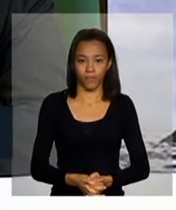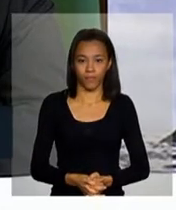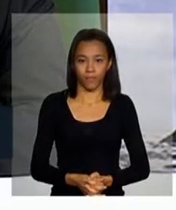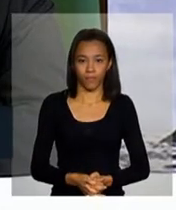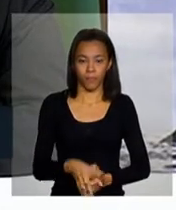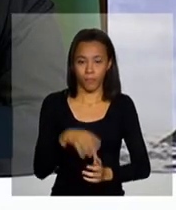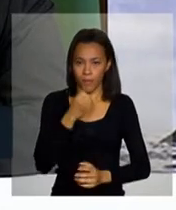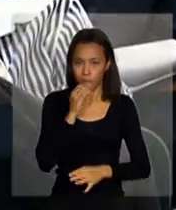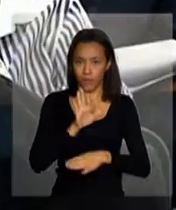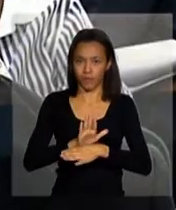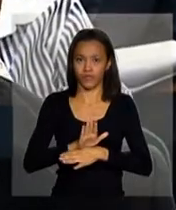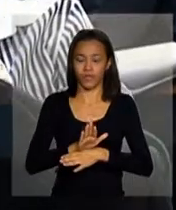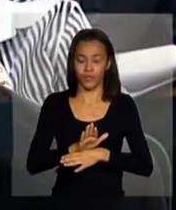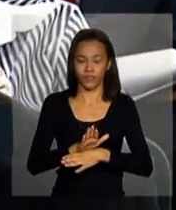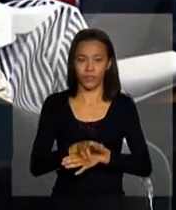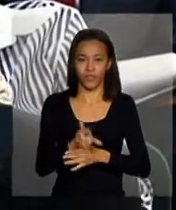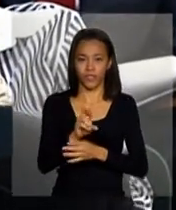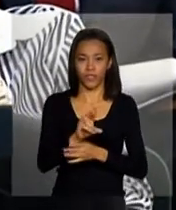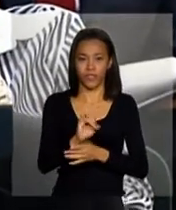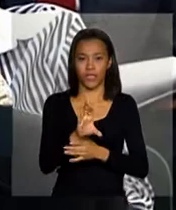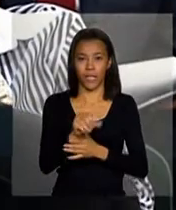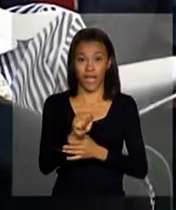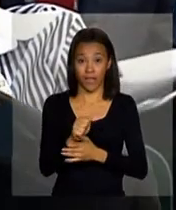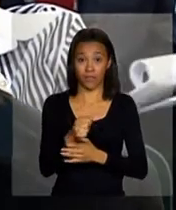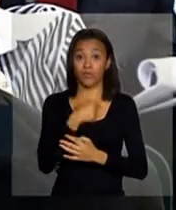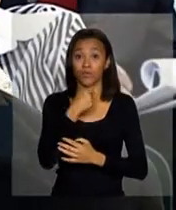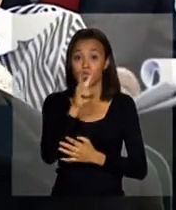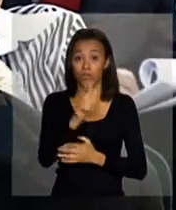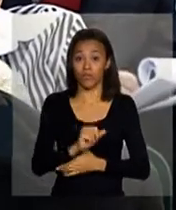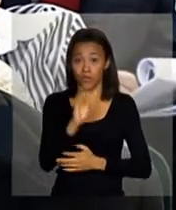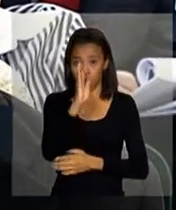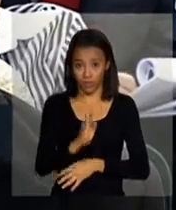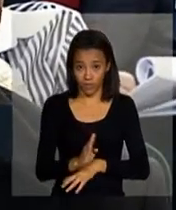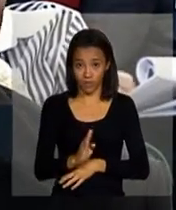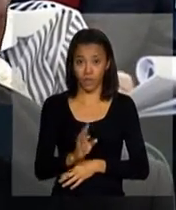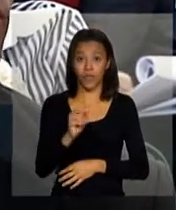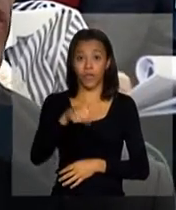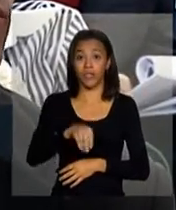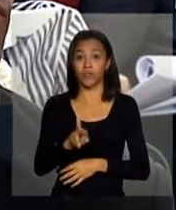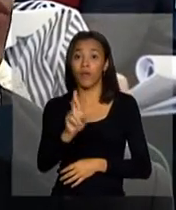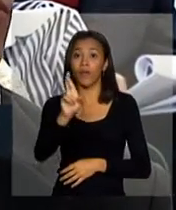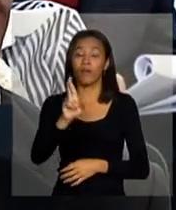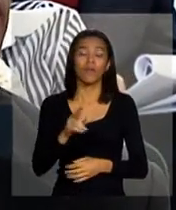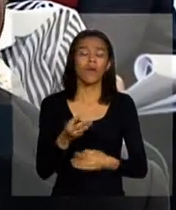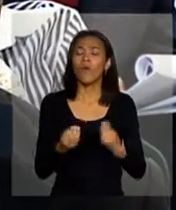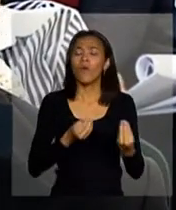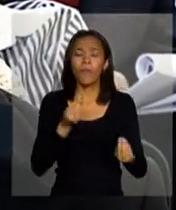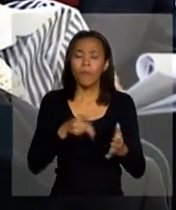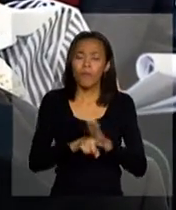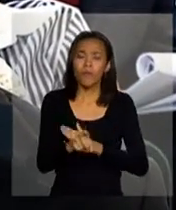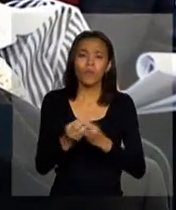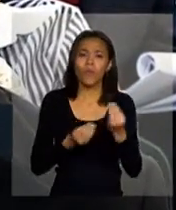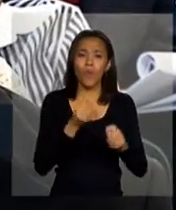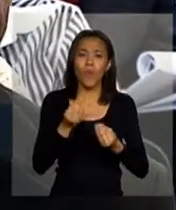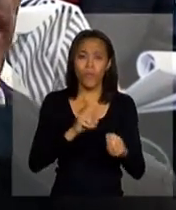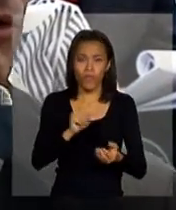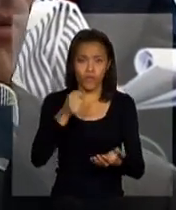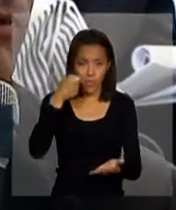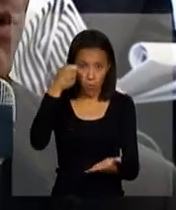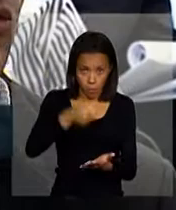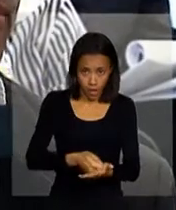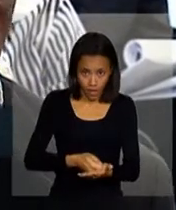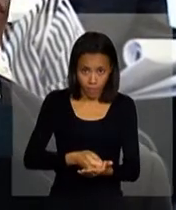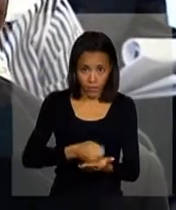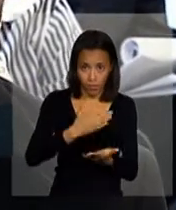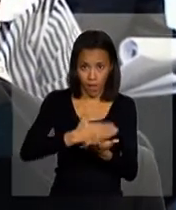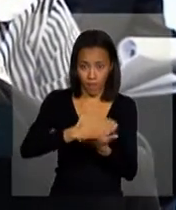boa tarde, ministro. Aqui, Ricardo Carandina, da Voz do Brasil, TVNBR. Ministro, eu queria saber quais vão ser as condições para o pagamento desses empréstimos